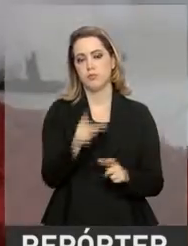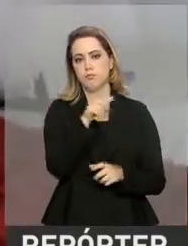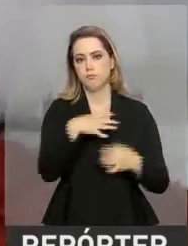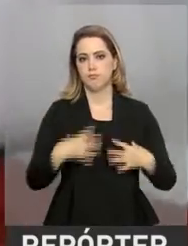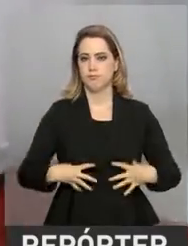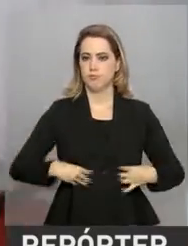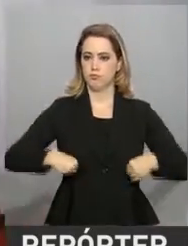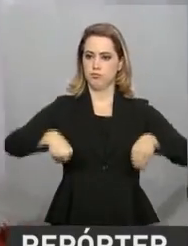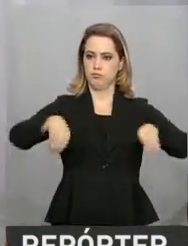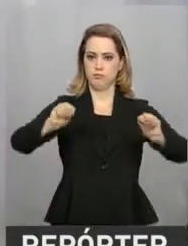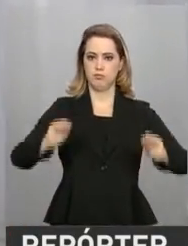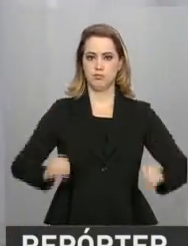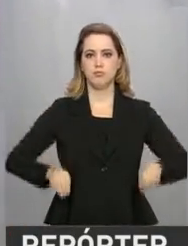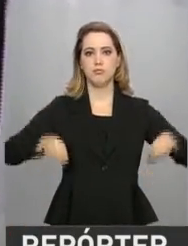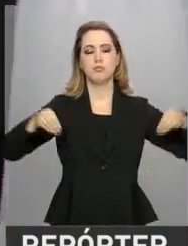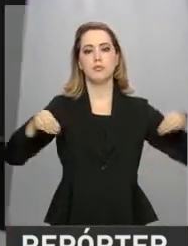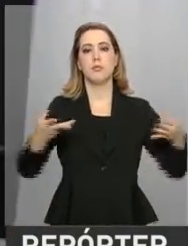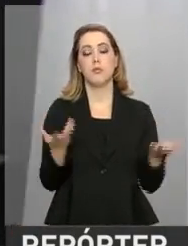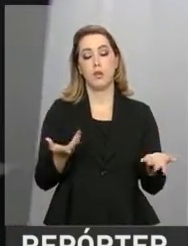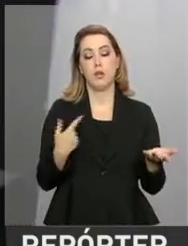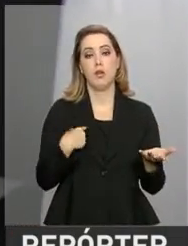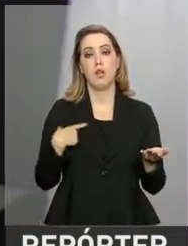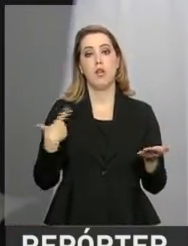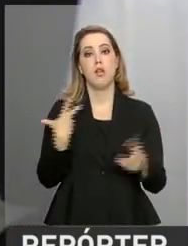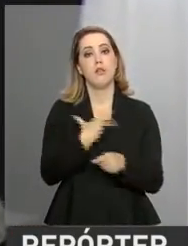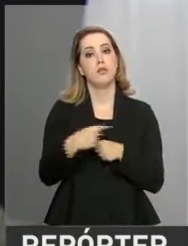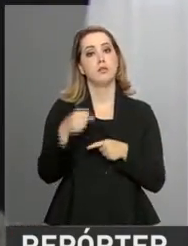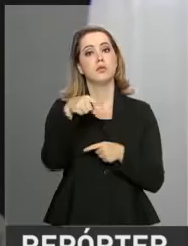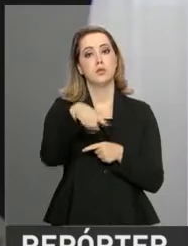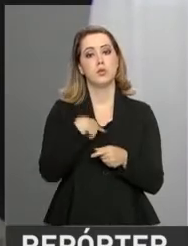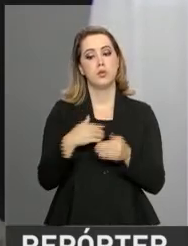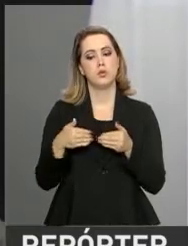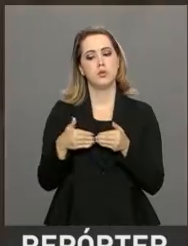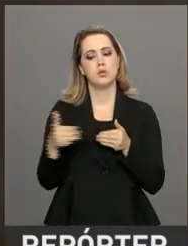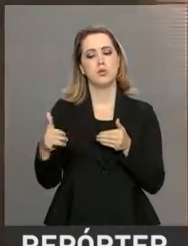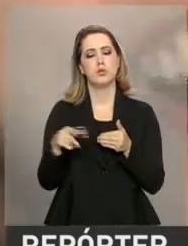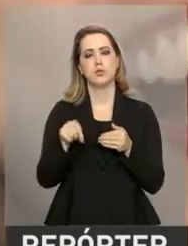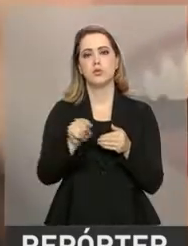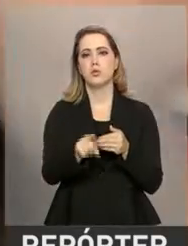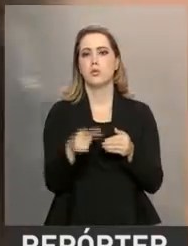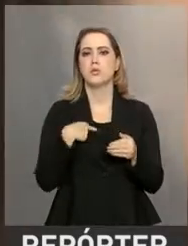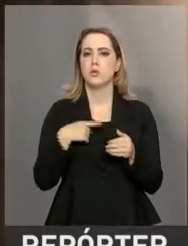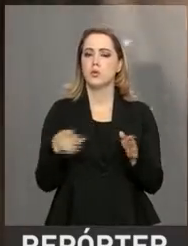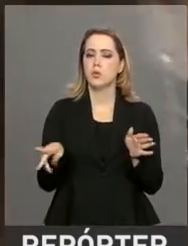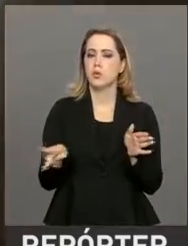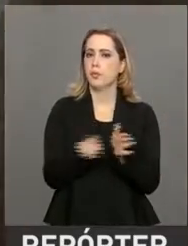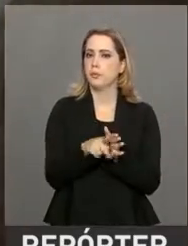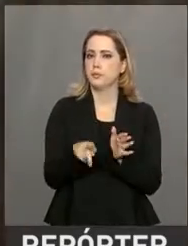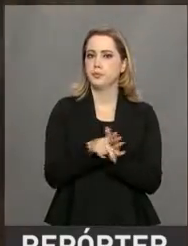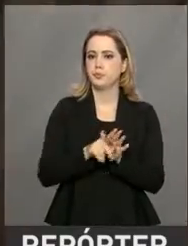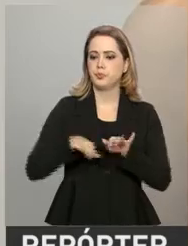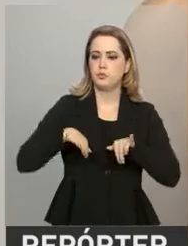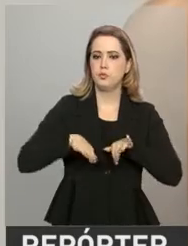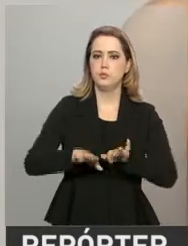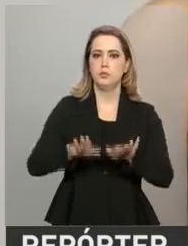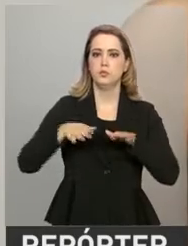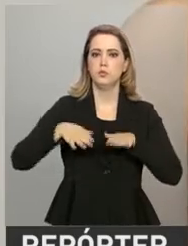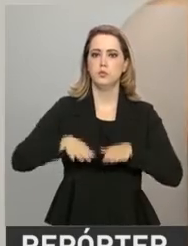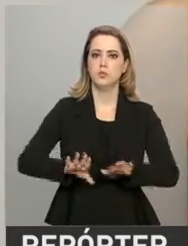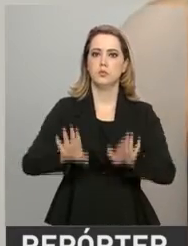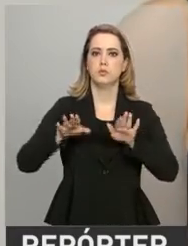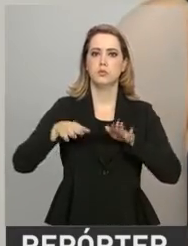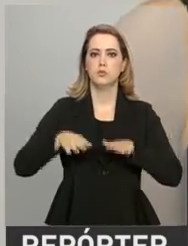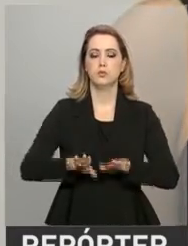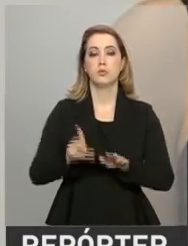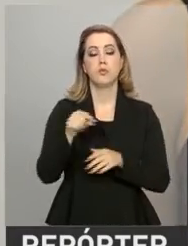a conquista do seu atelier veio há dois anos quando saiu da informalidade virou micro-empresária eu posso ter um